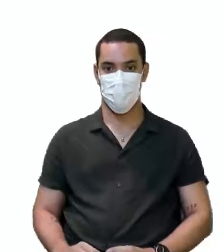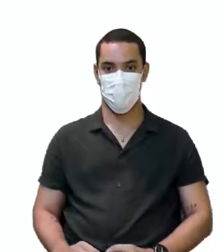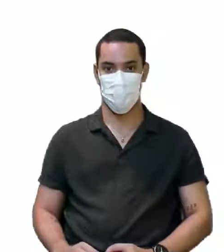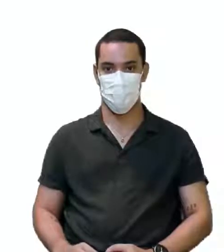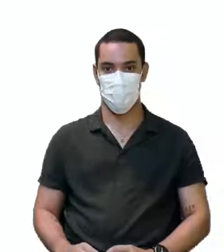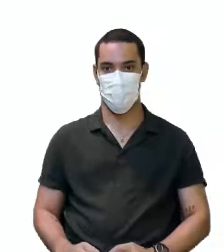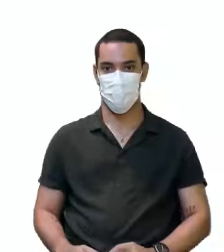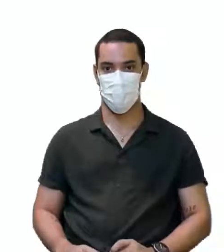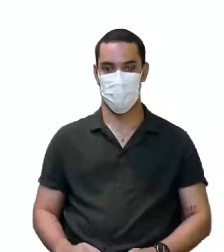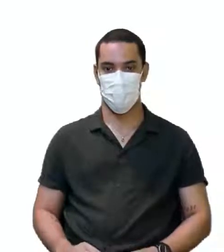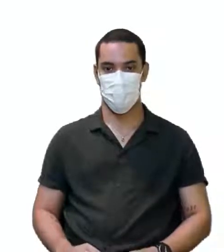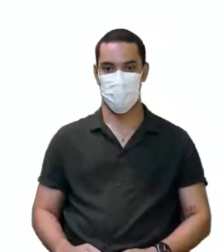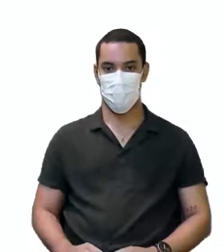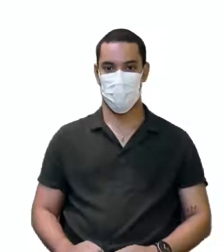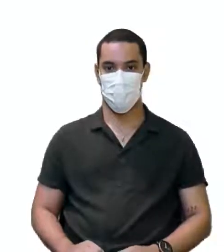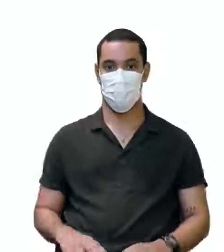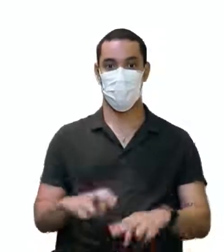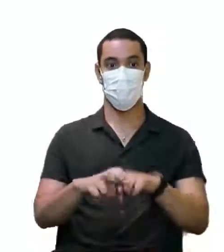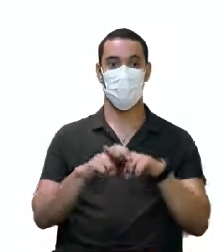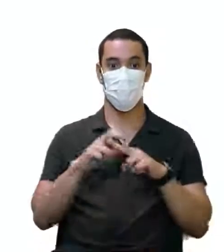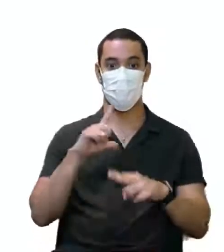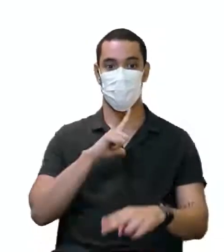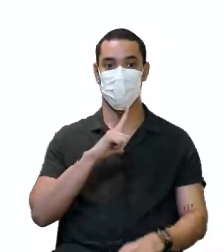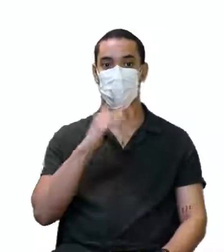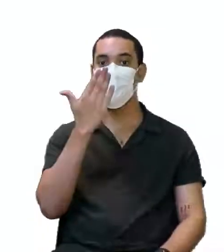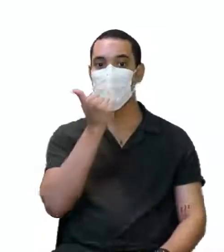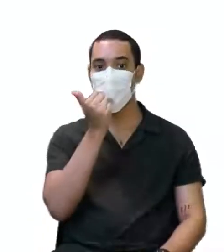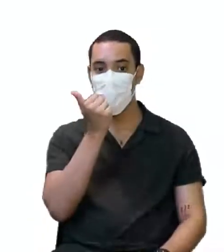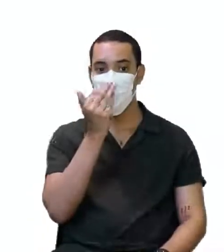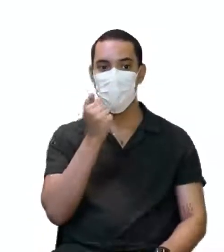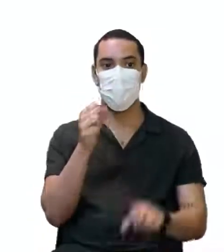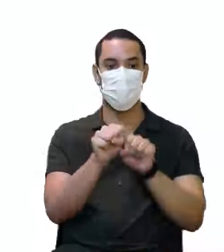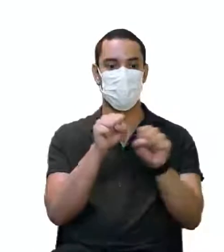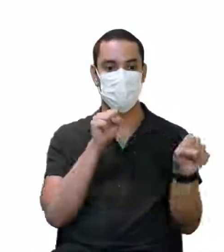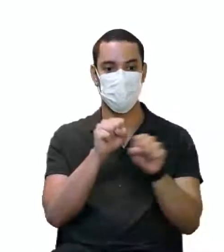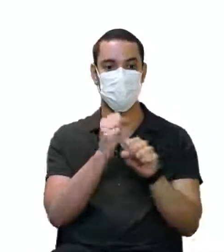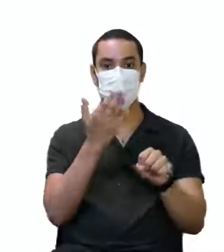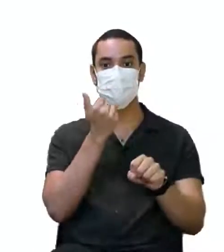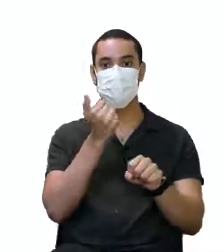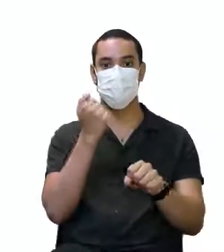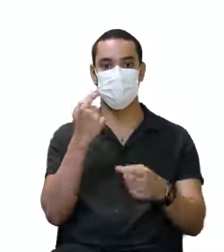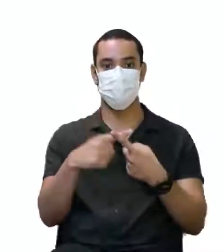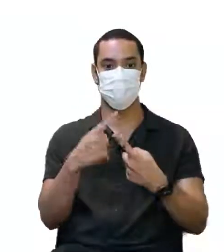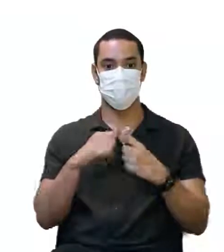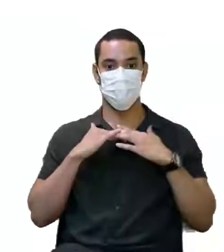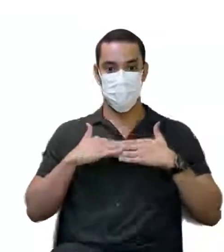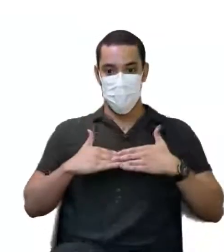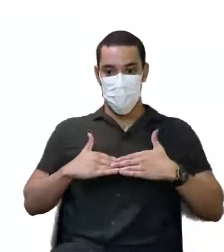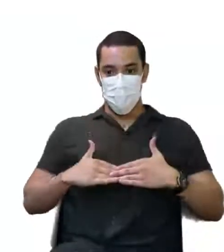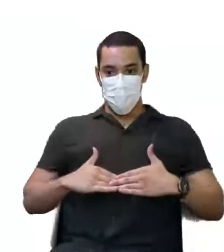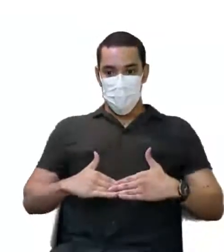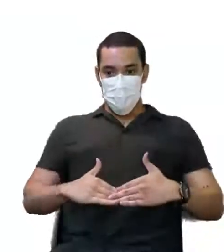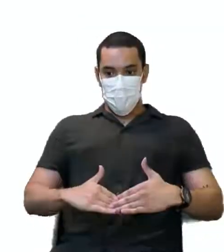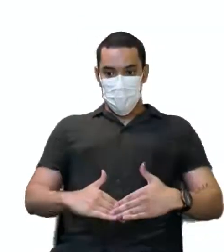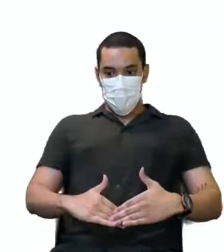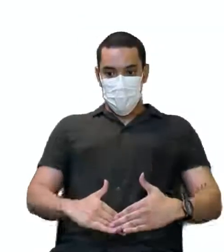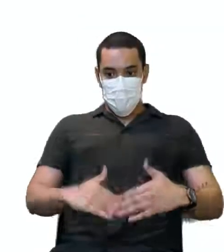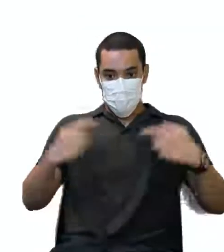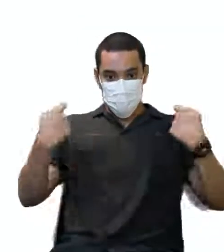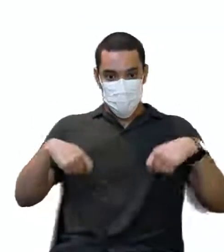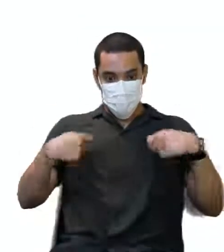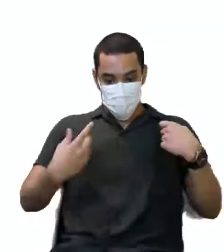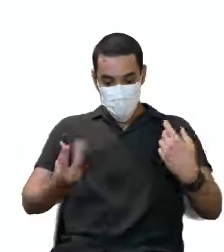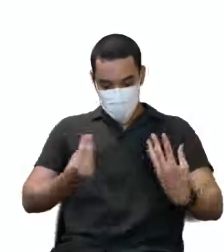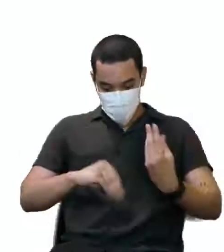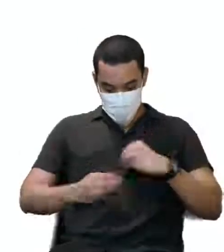rasgar ali e se alimentar rápido, porque entra em processo de decomposição, né? Não dava para enterrar, não dava para fazer, não tinha que comer. Então, não